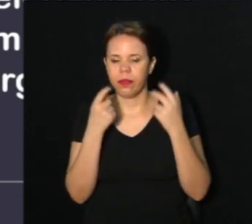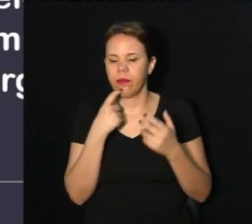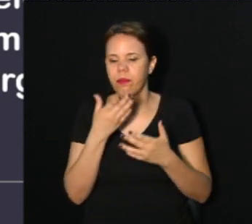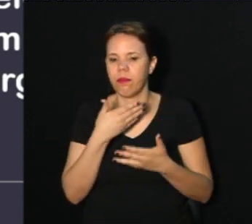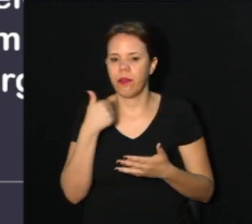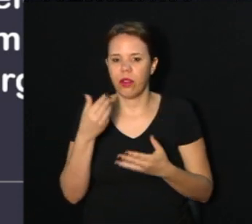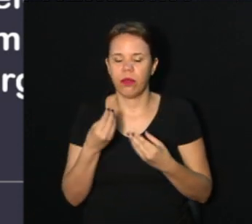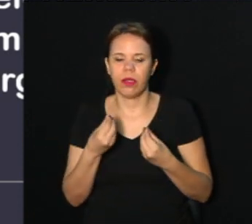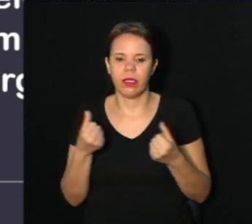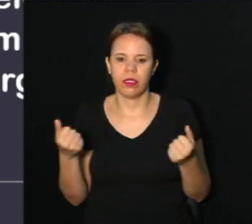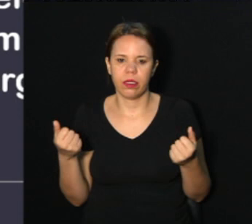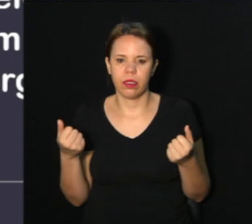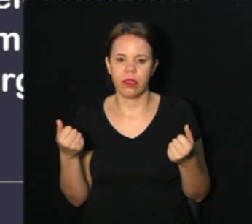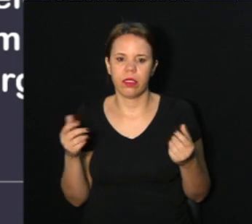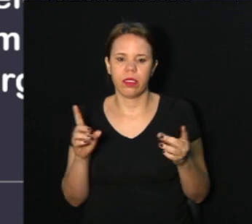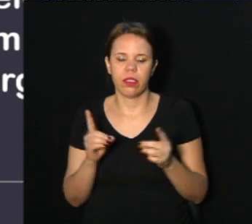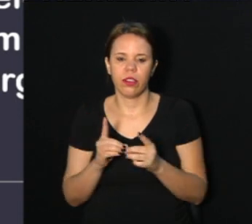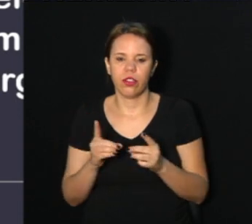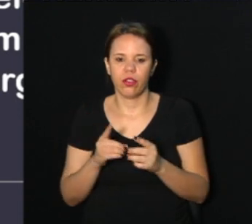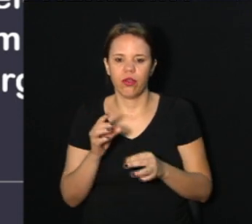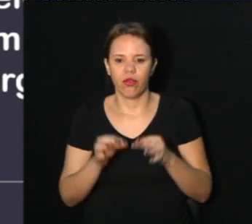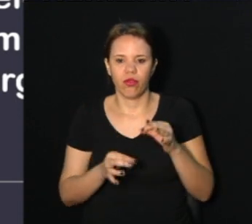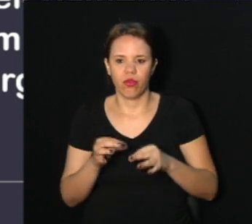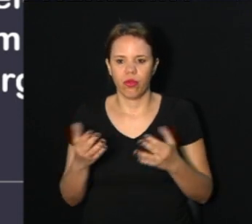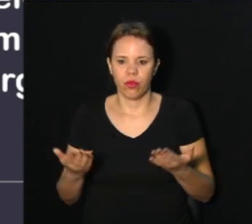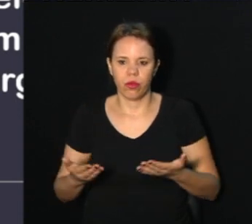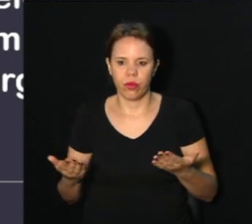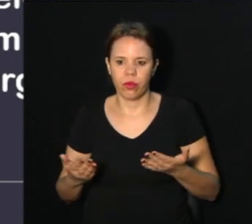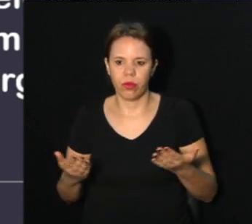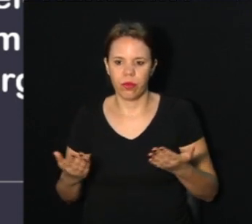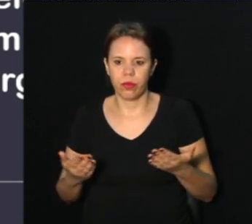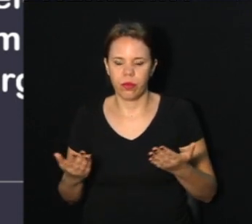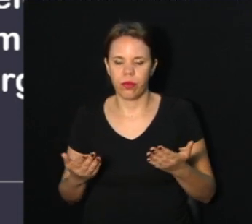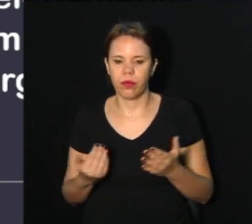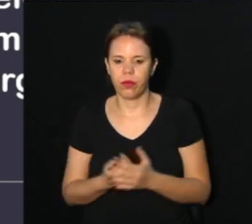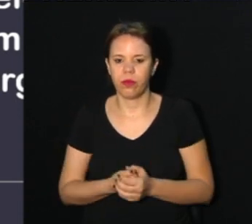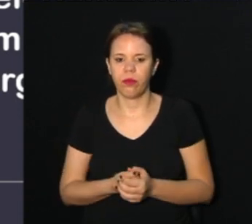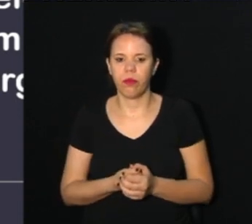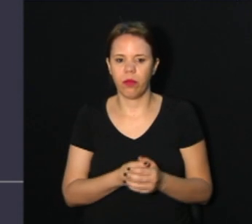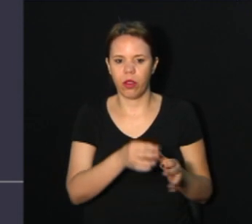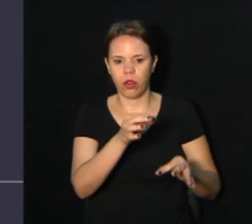garantir a qualidade do serviço jurídico que é prestado hoje pela Procuradoria.